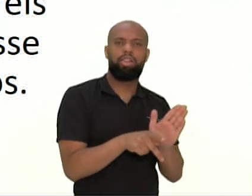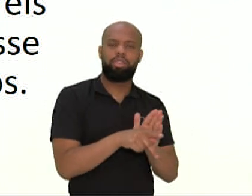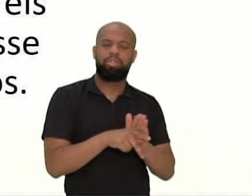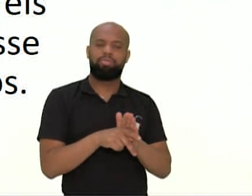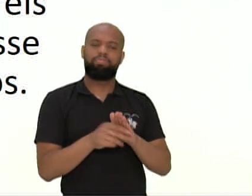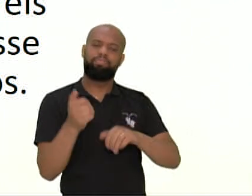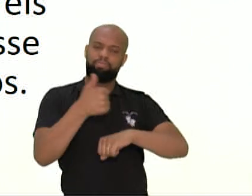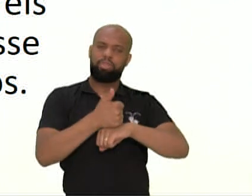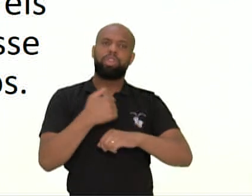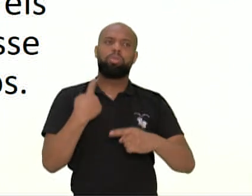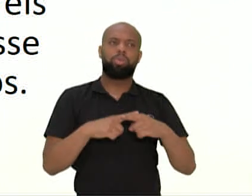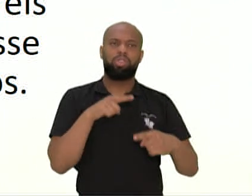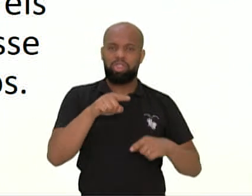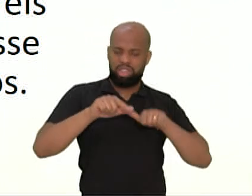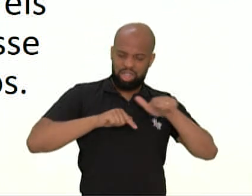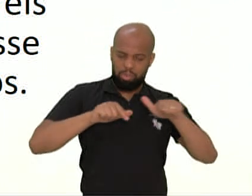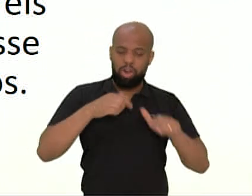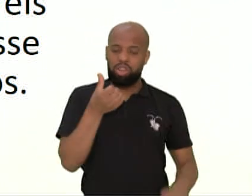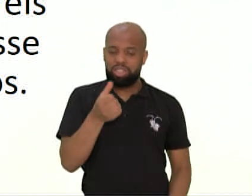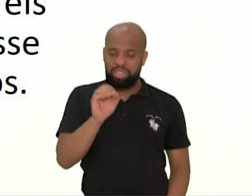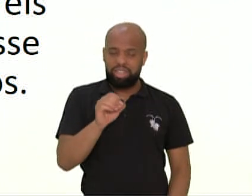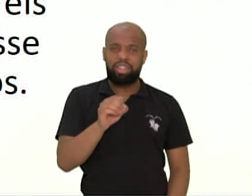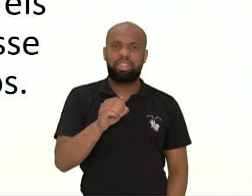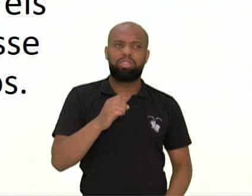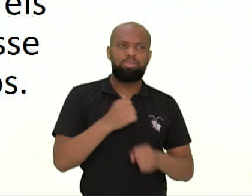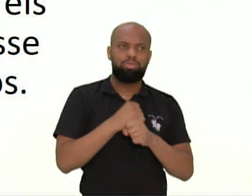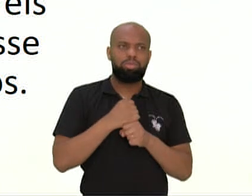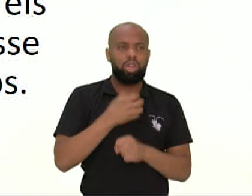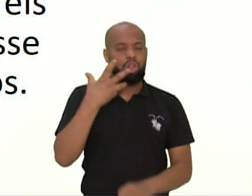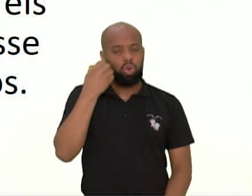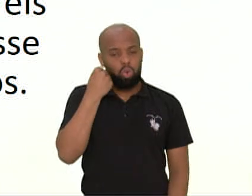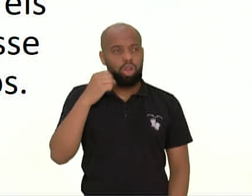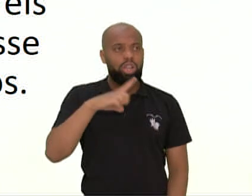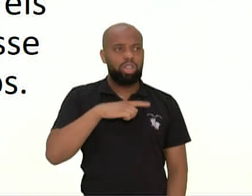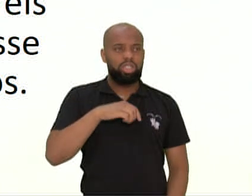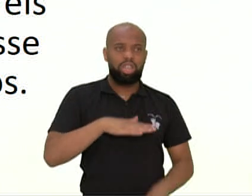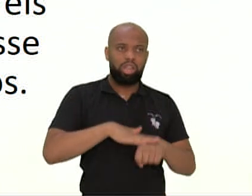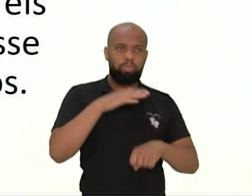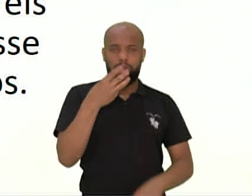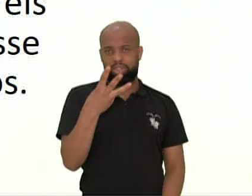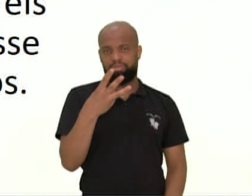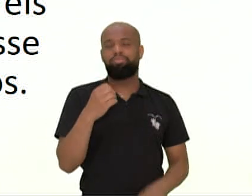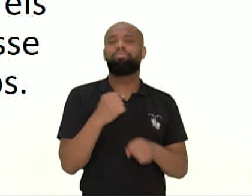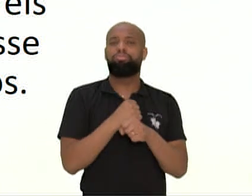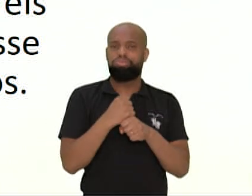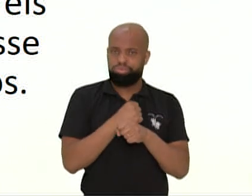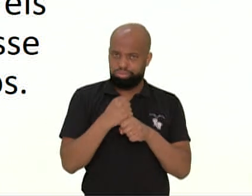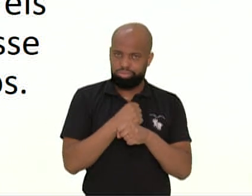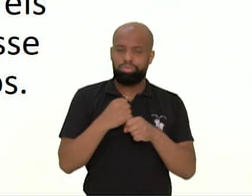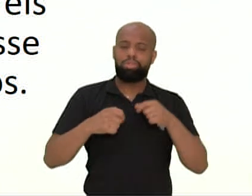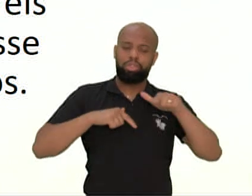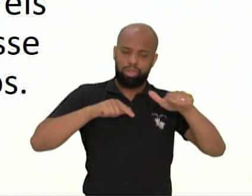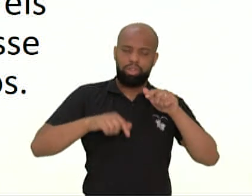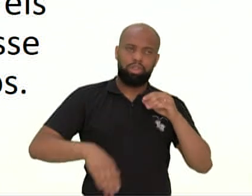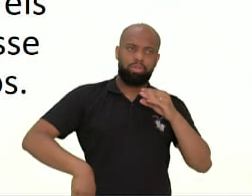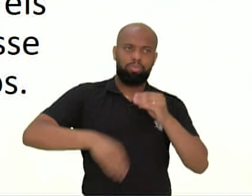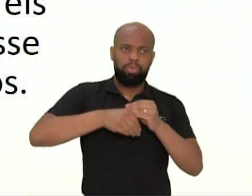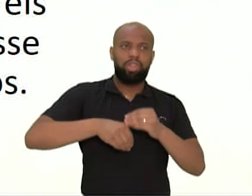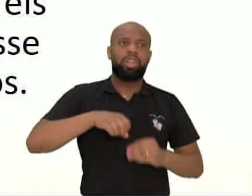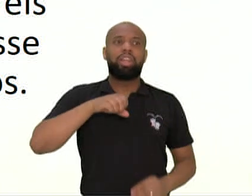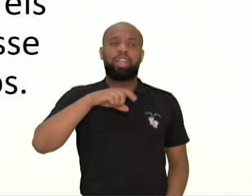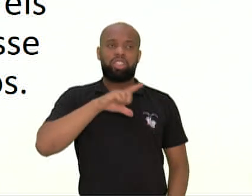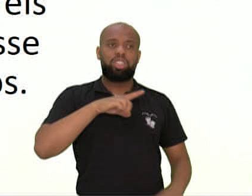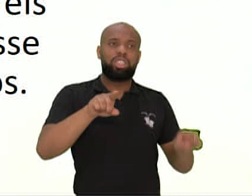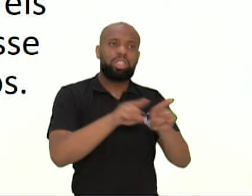anos, dar lucro para ele por 60 anos, você ainda tinha que indenizar ele mais 3 aninhos. Tá? Também declarava uma multa de 500 a